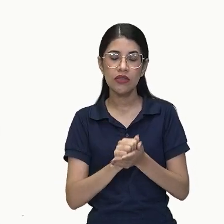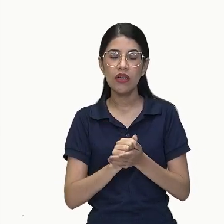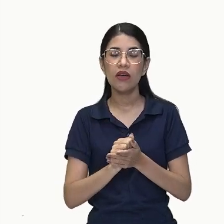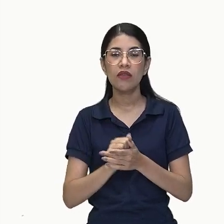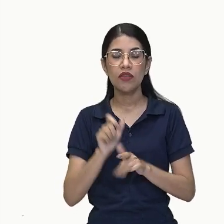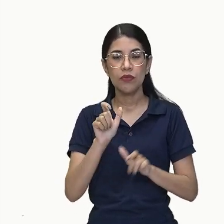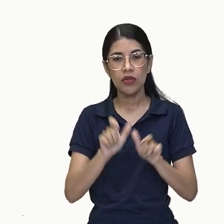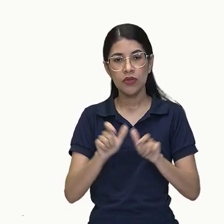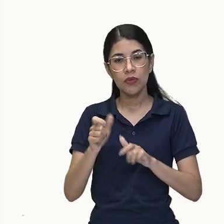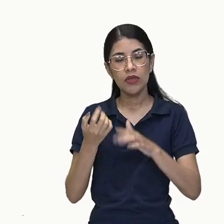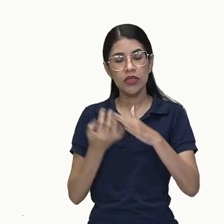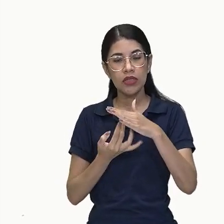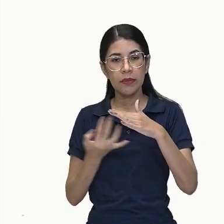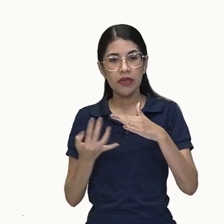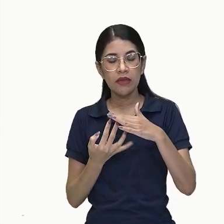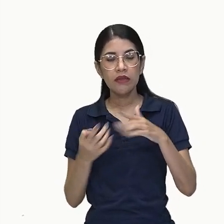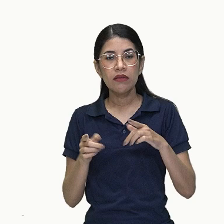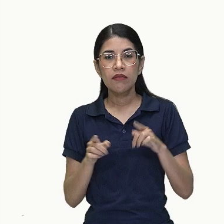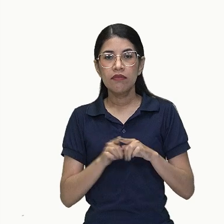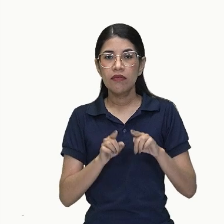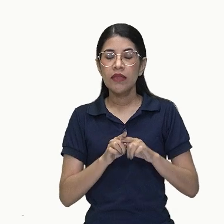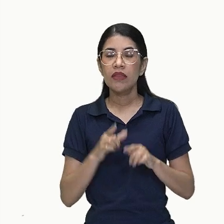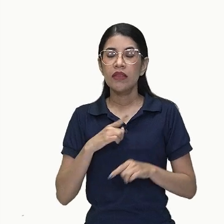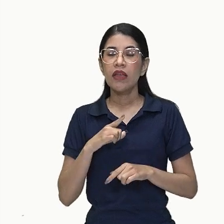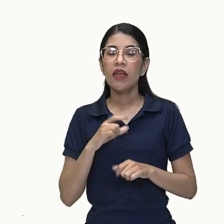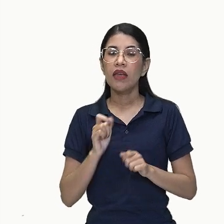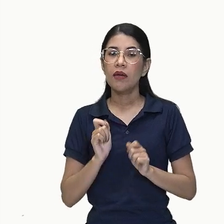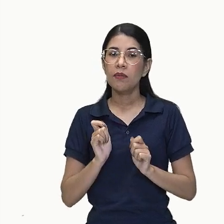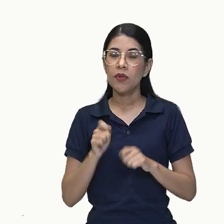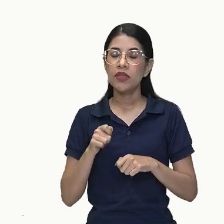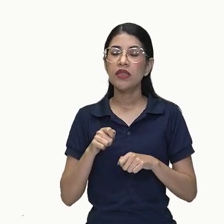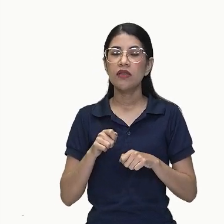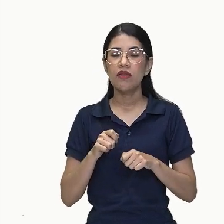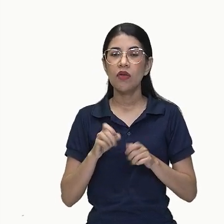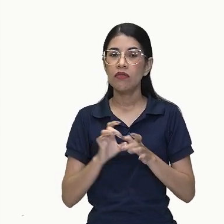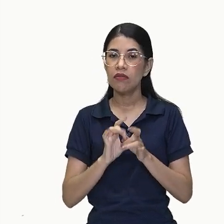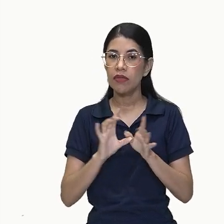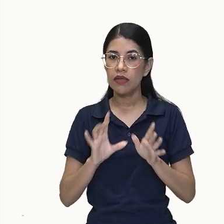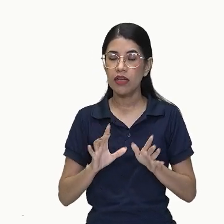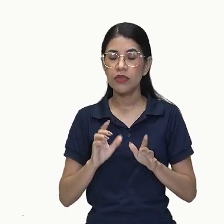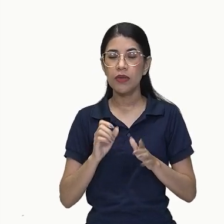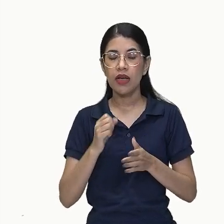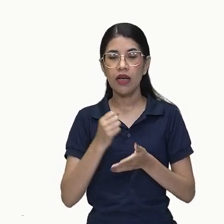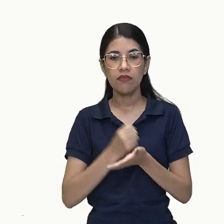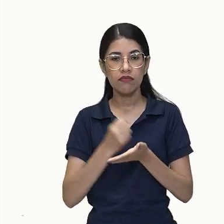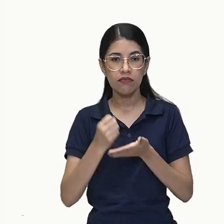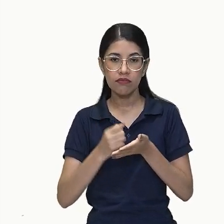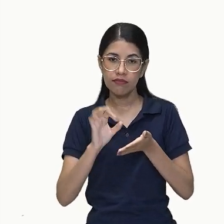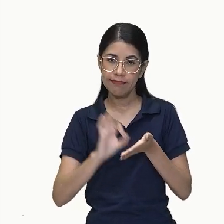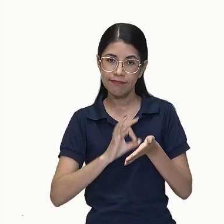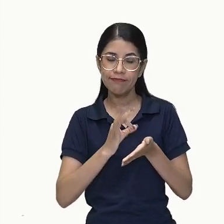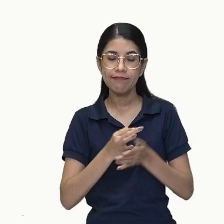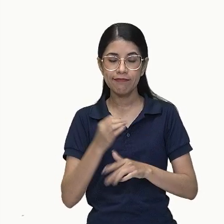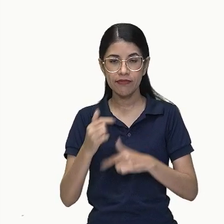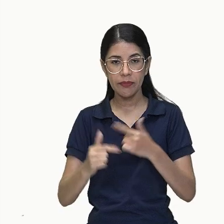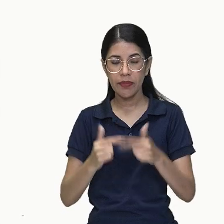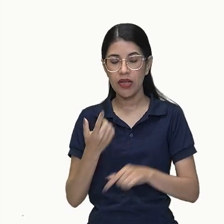estão registrados, eles possuem autorização para trabalhar de carteira assinada, tá? Então,